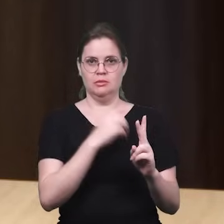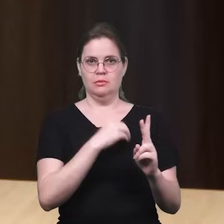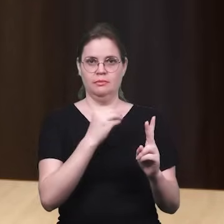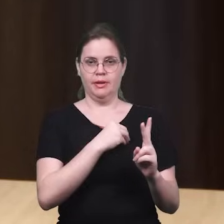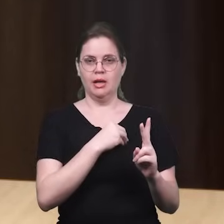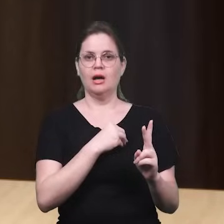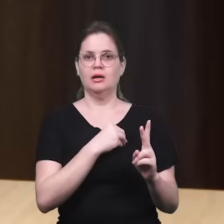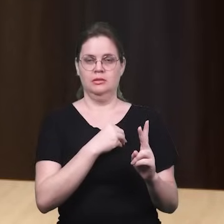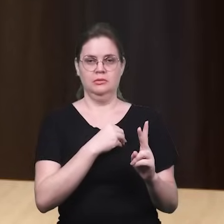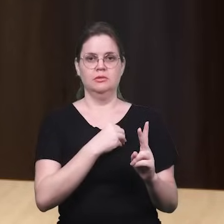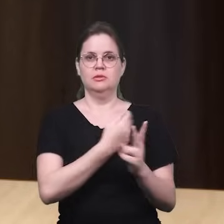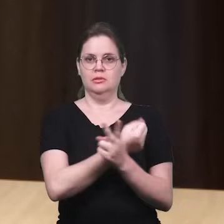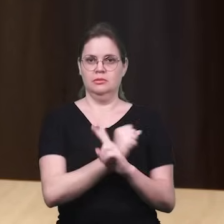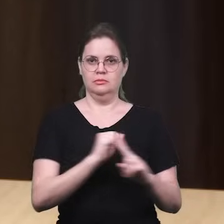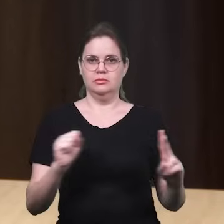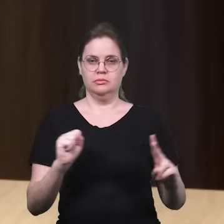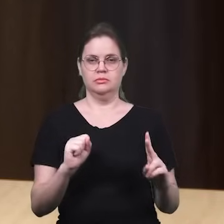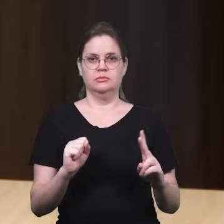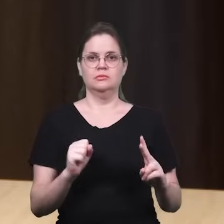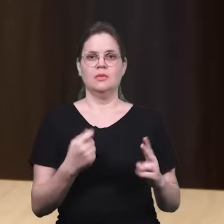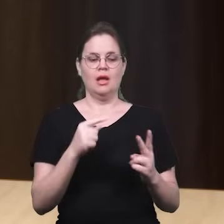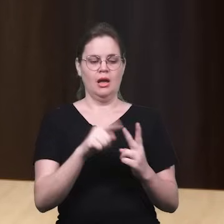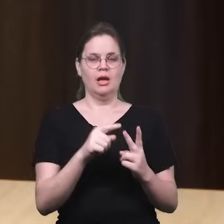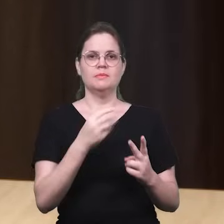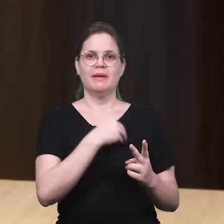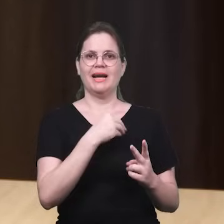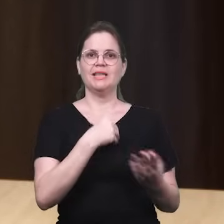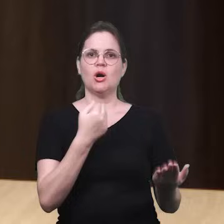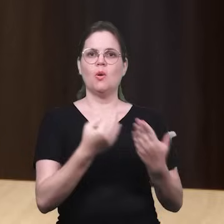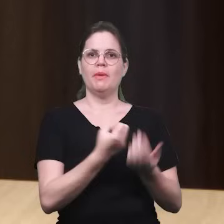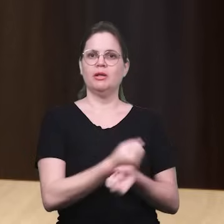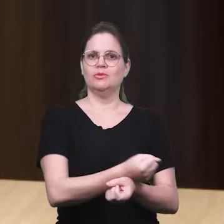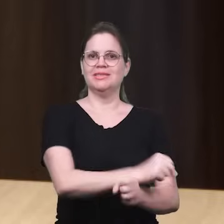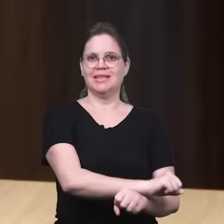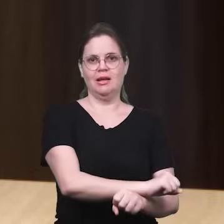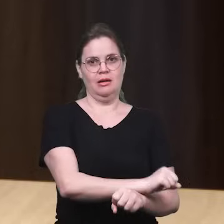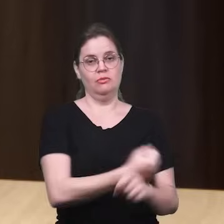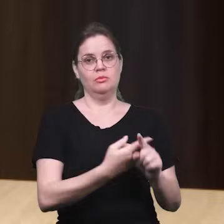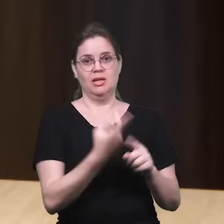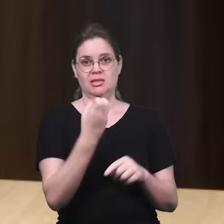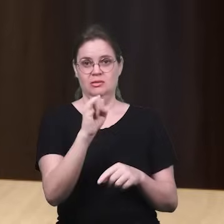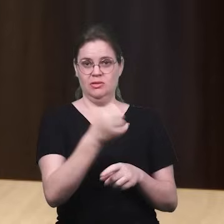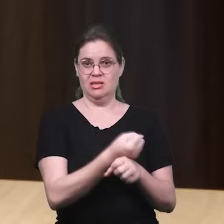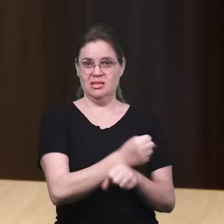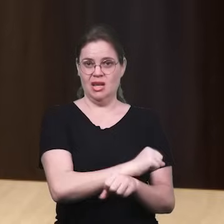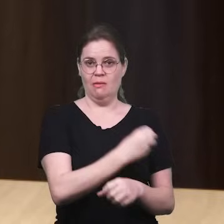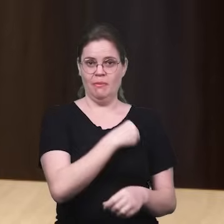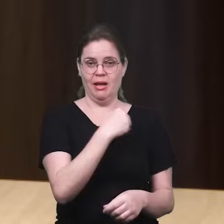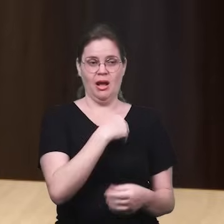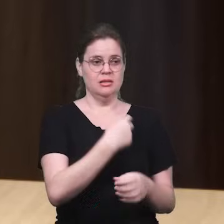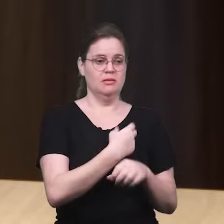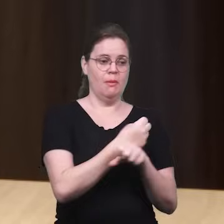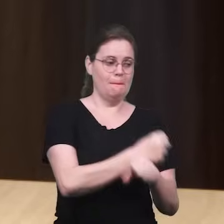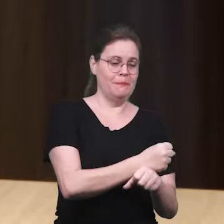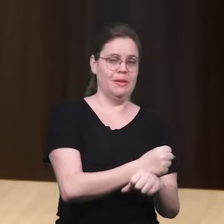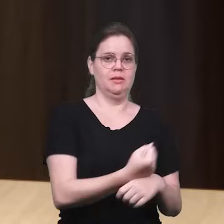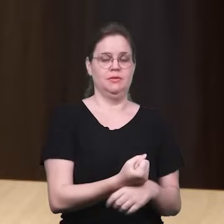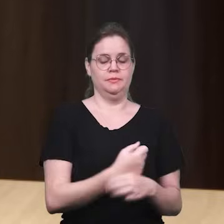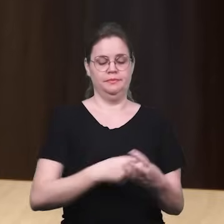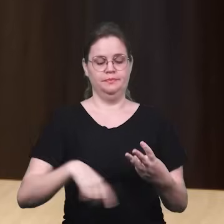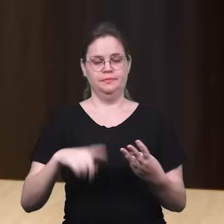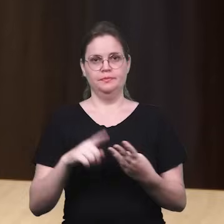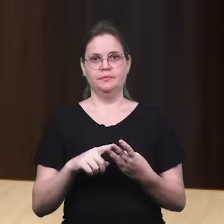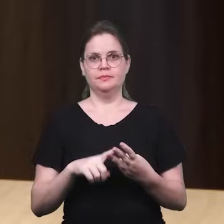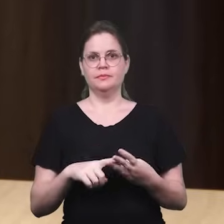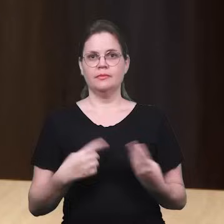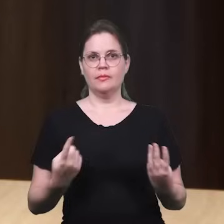pecado, representado pela escravidão, porque quem comete o pecado é escravo do pecado. A salvação é um livramento